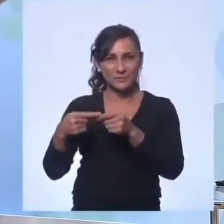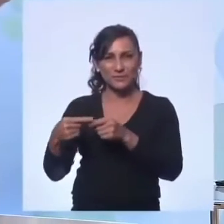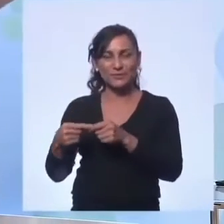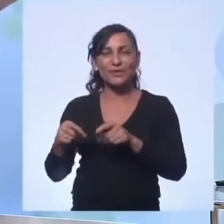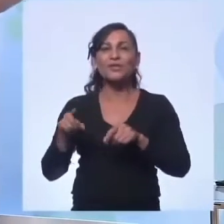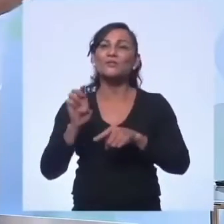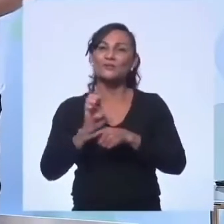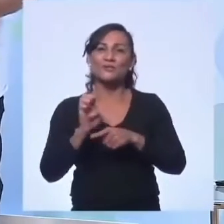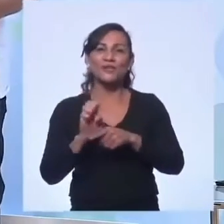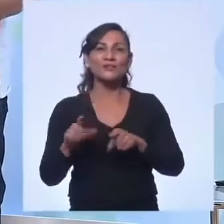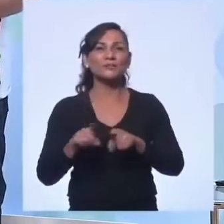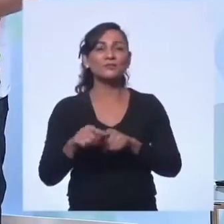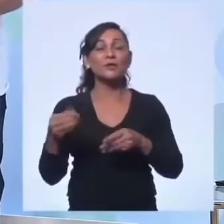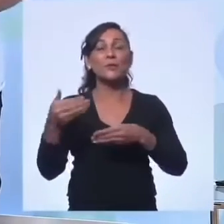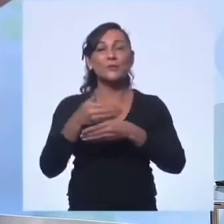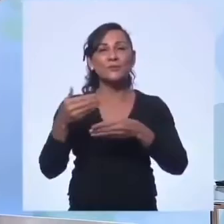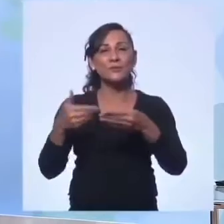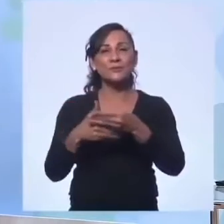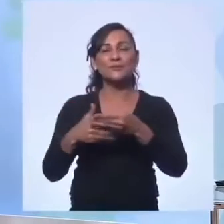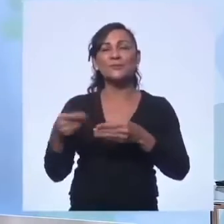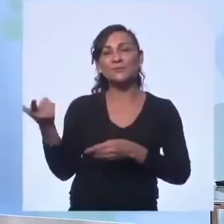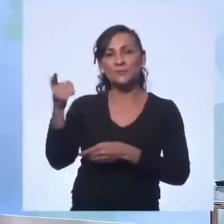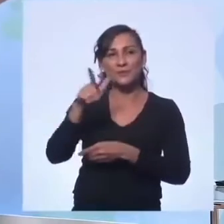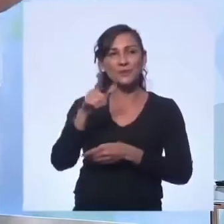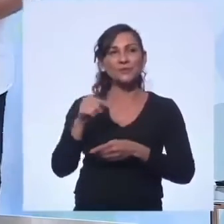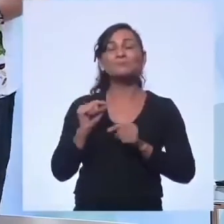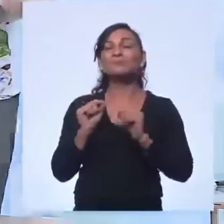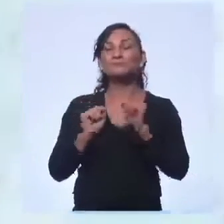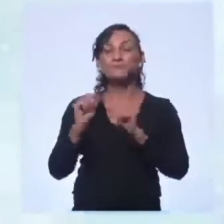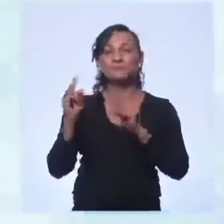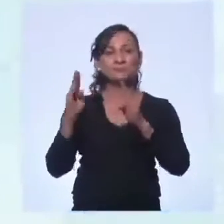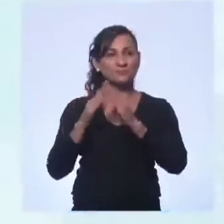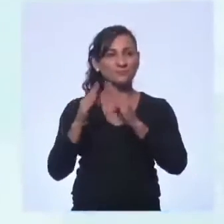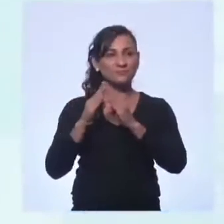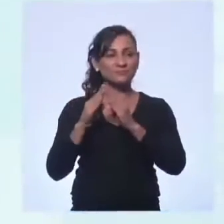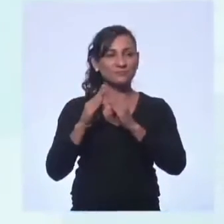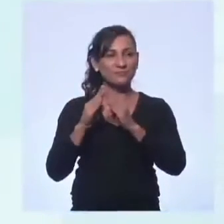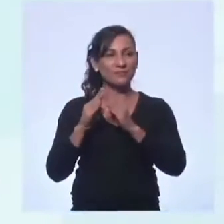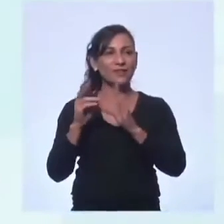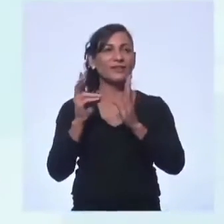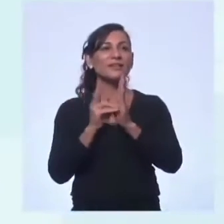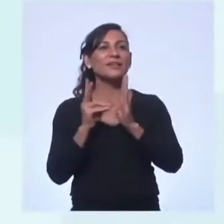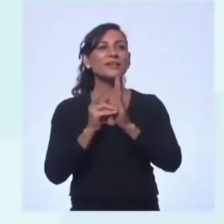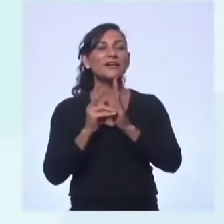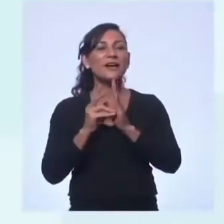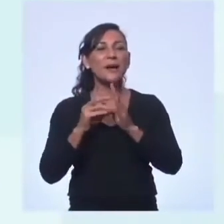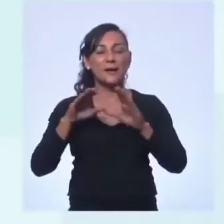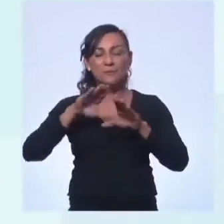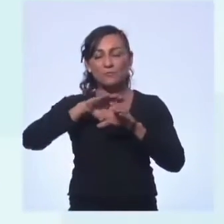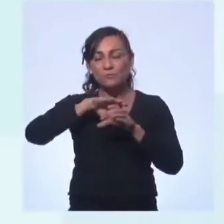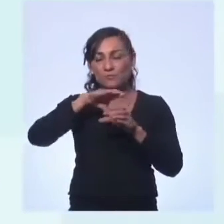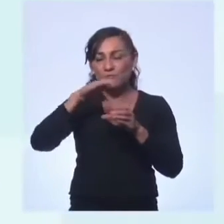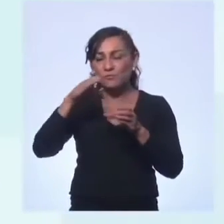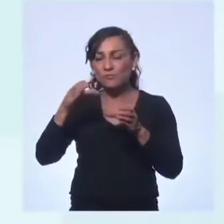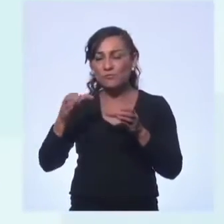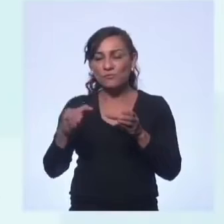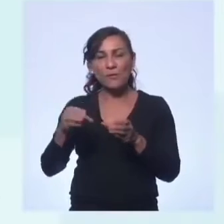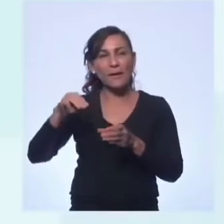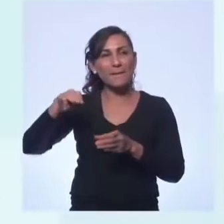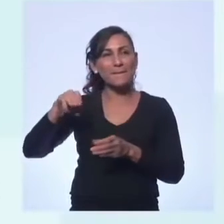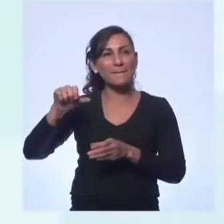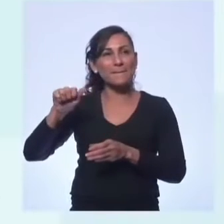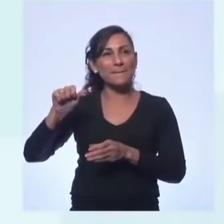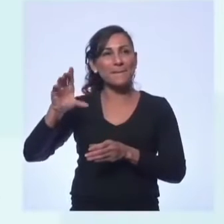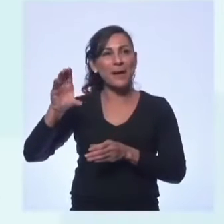de São Paulo. Vamos lá para a próxima tela. Habitação indígena, né, nas malocas, né, que era a denominação, né,